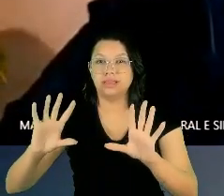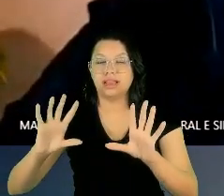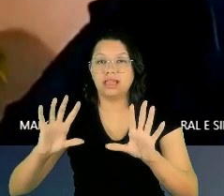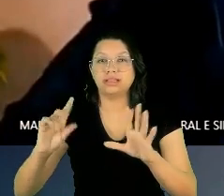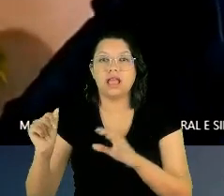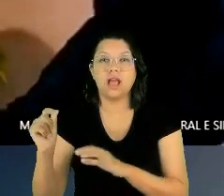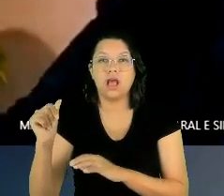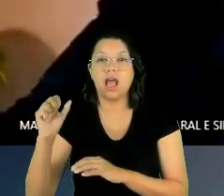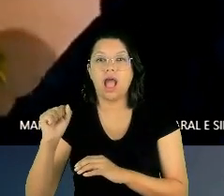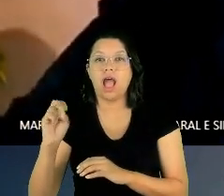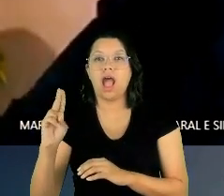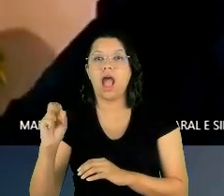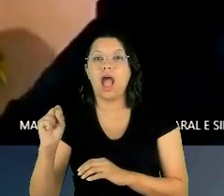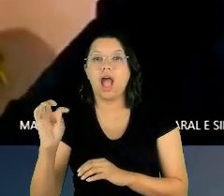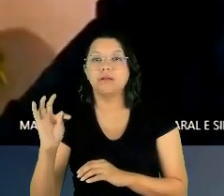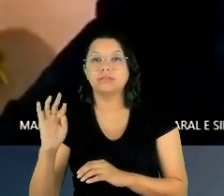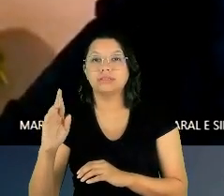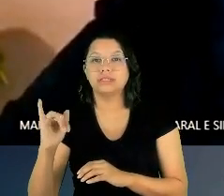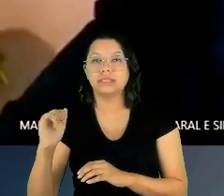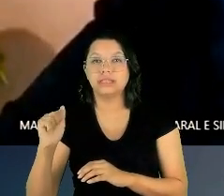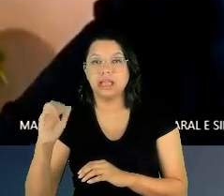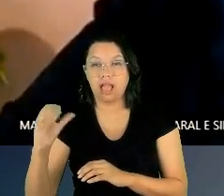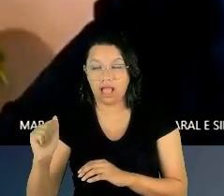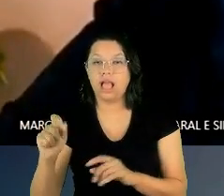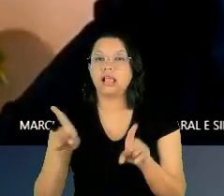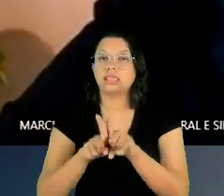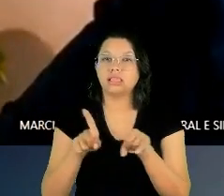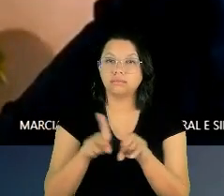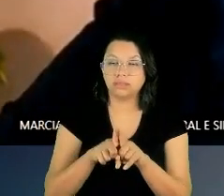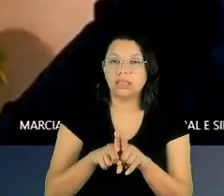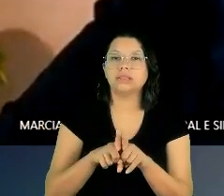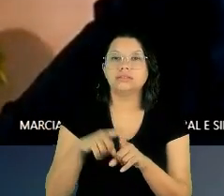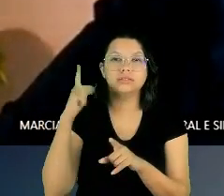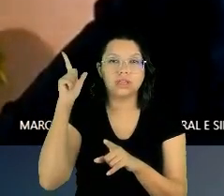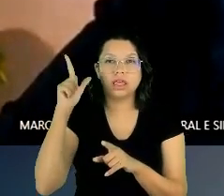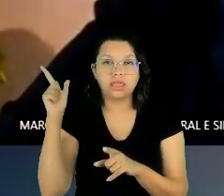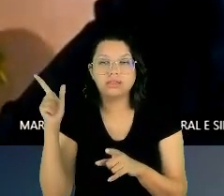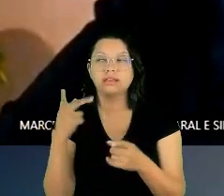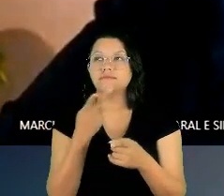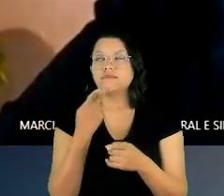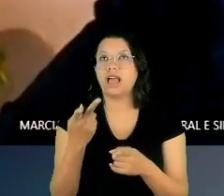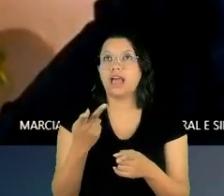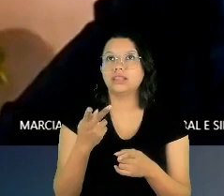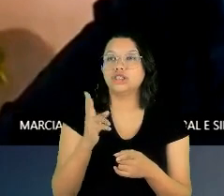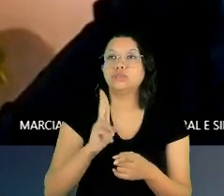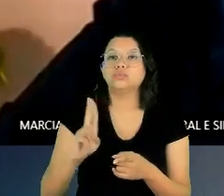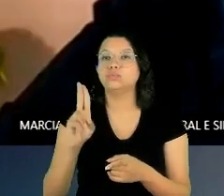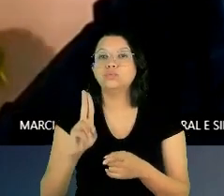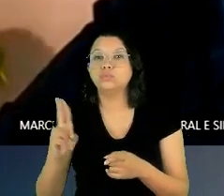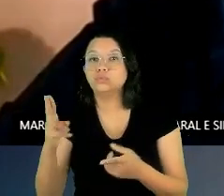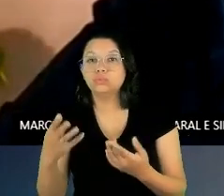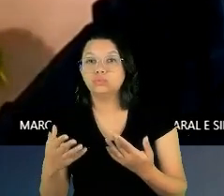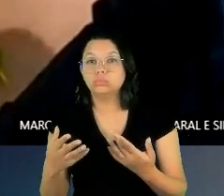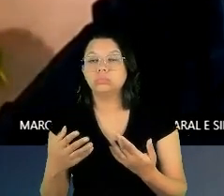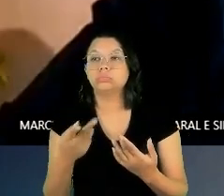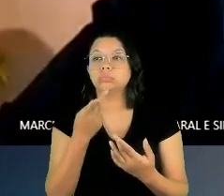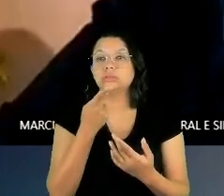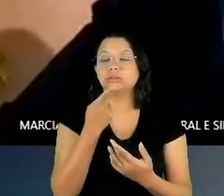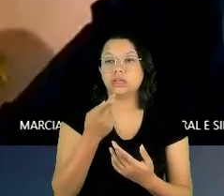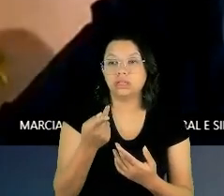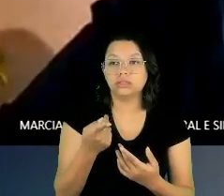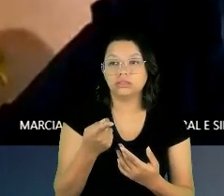valores liberais da economia austríaca e também da tradição inglesa, né? Então, por exemplo, ele fala de utilitarismo,